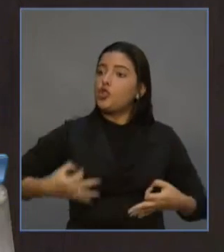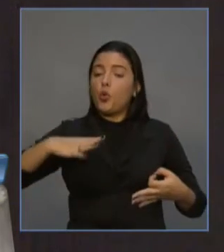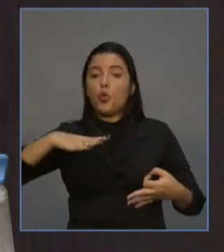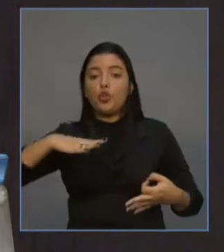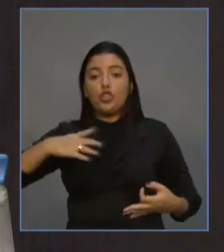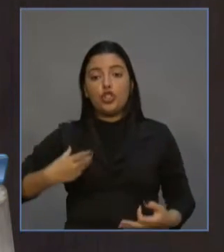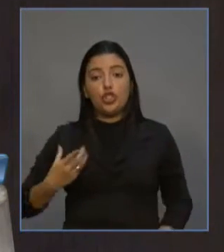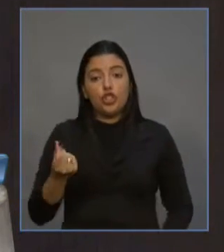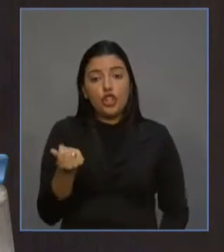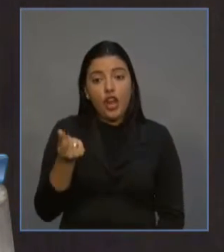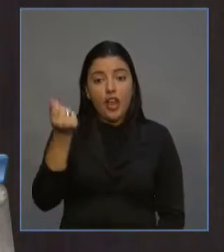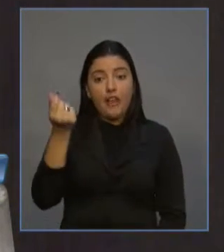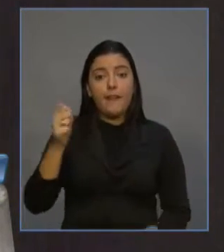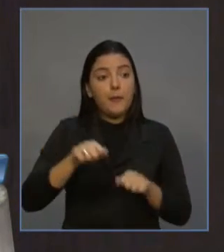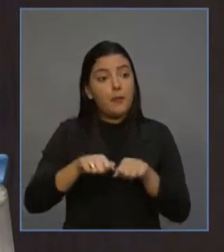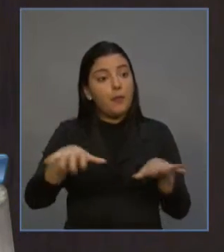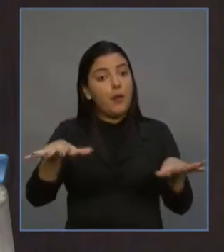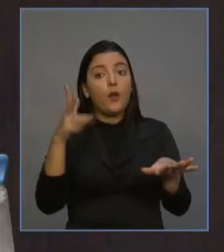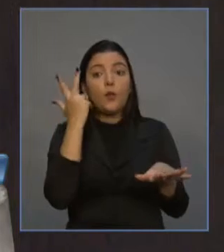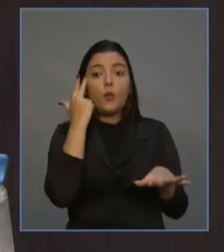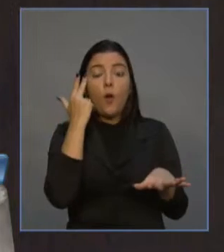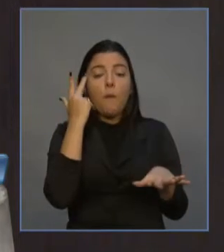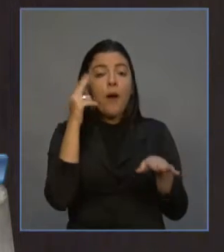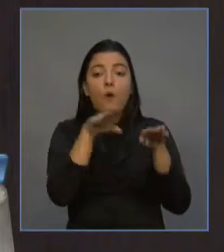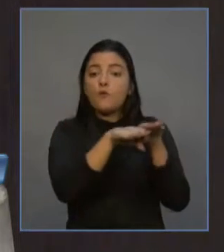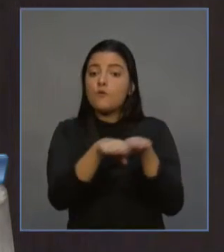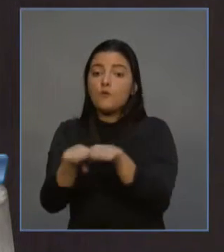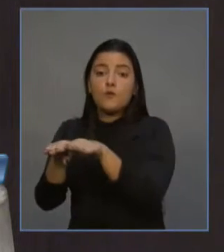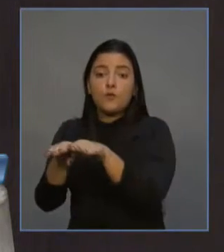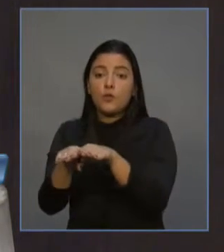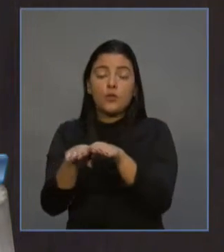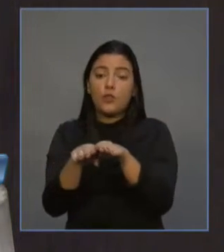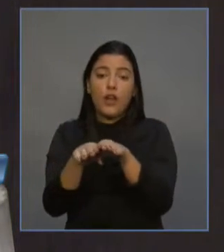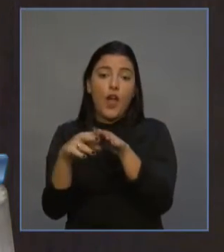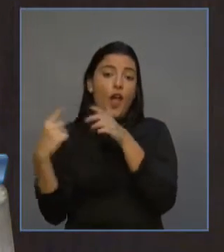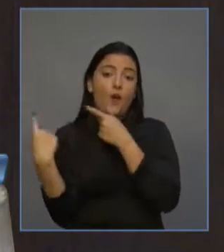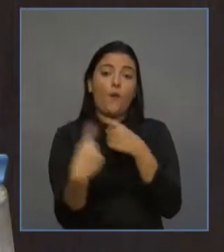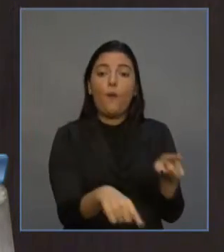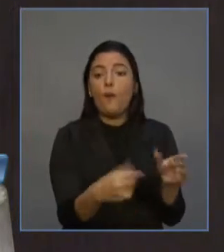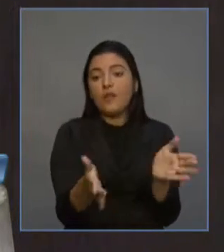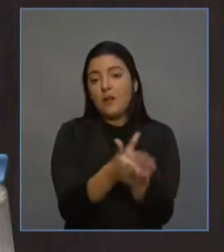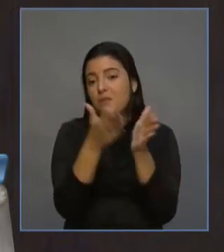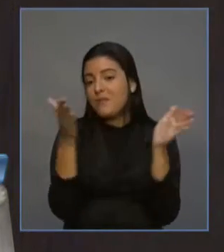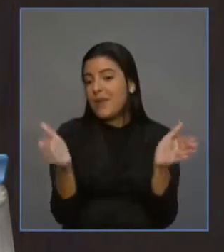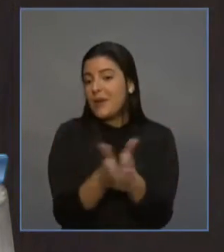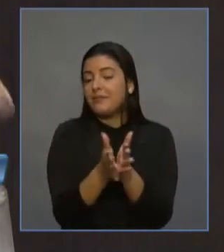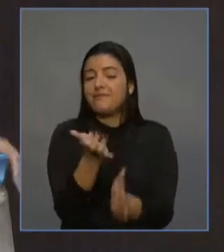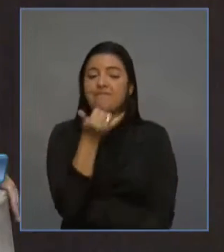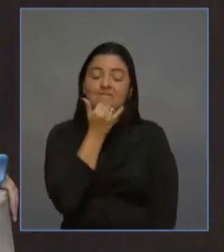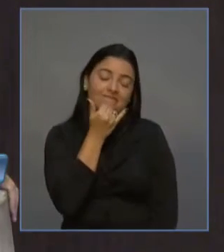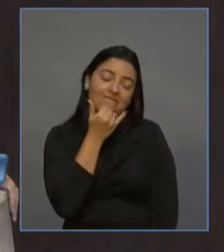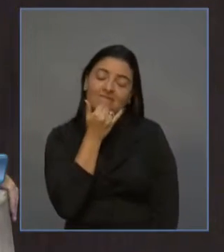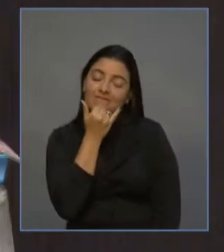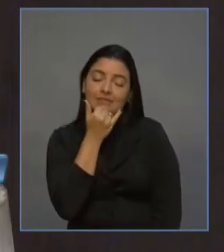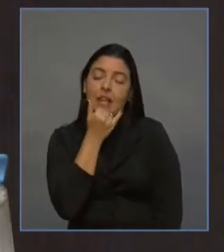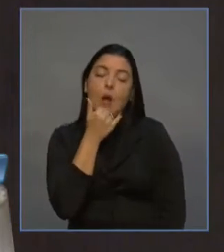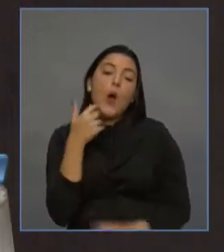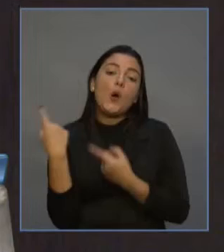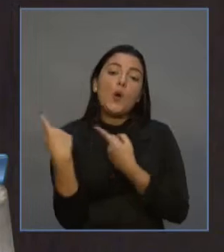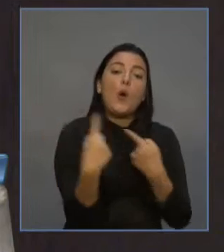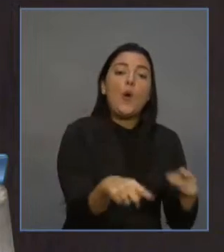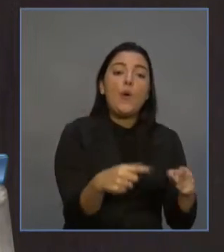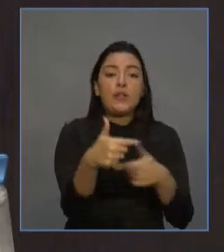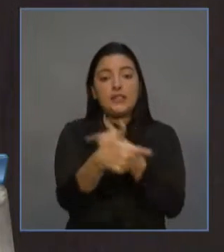aqui produzida. Esse populismo autoritário é contra a pobre. Ele é contra a classe trabalhadora.